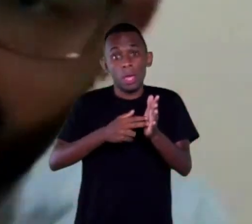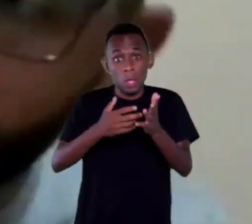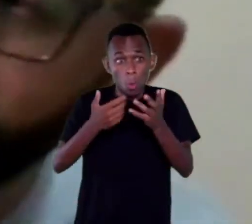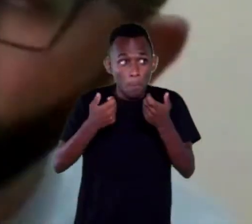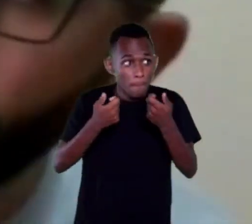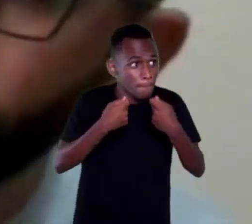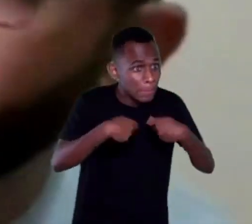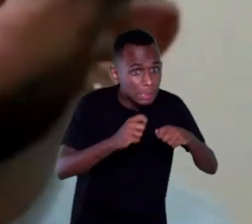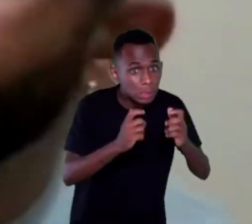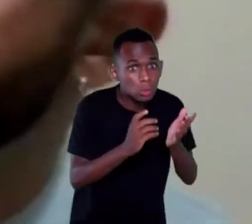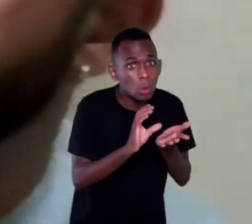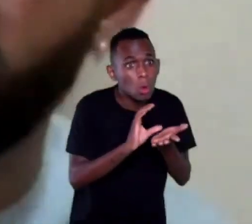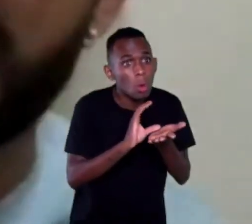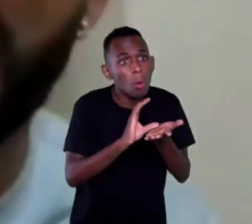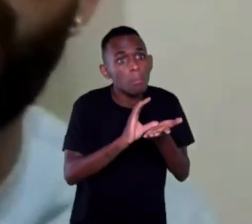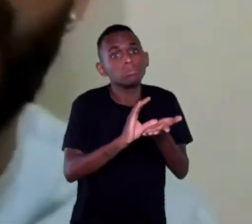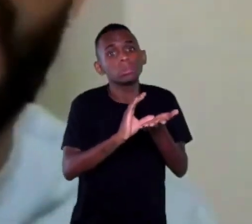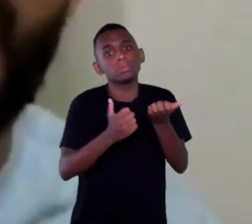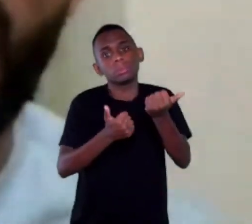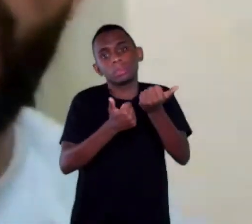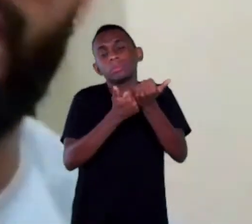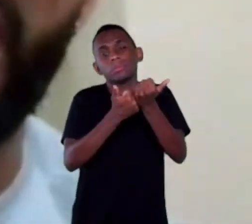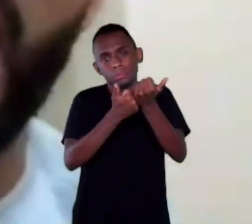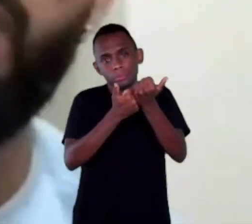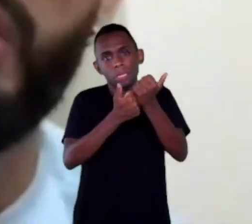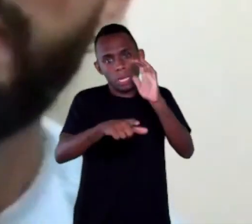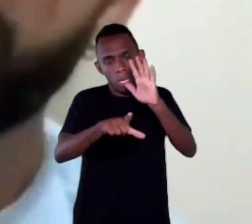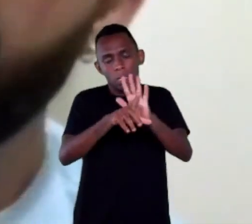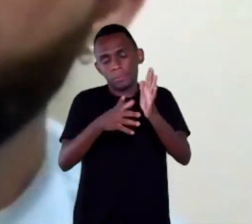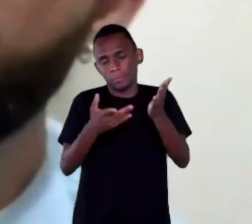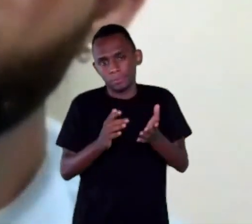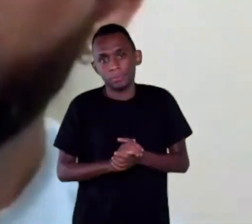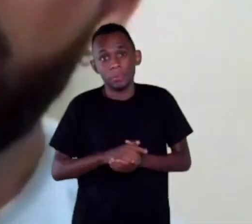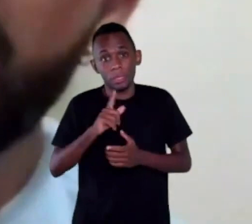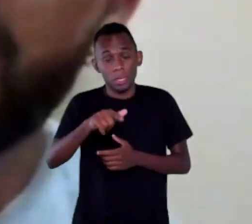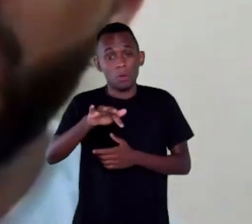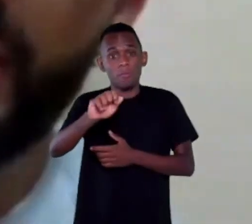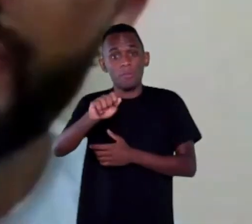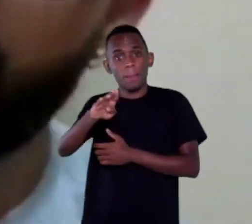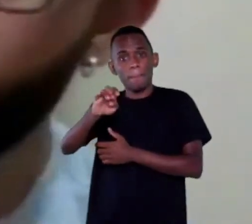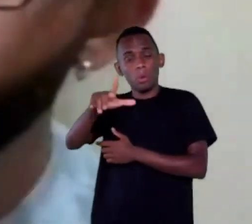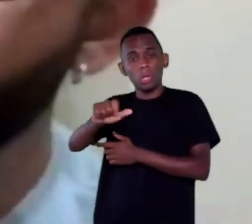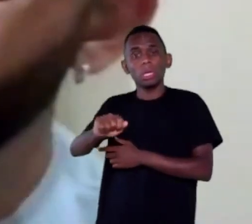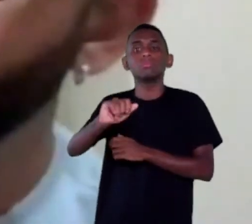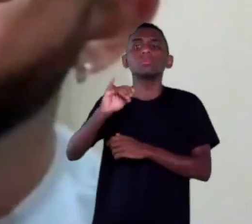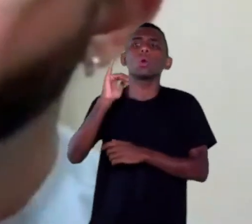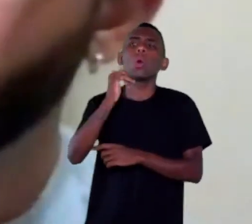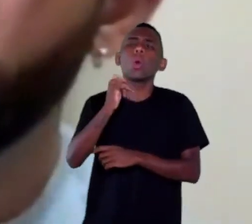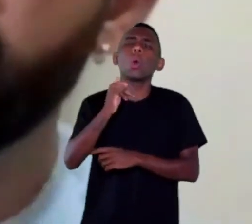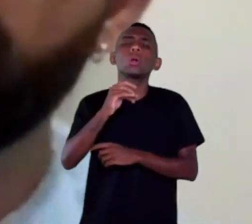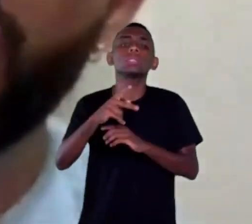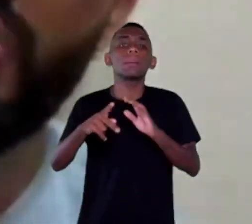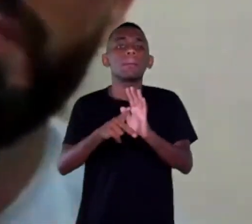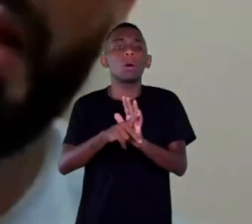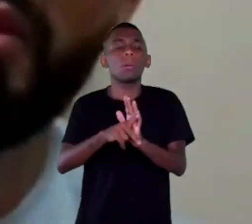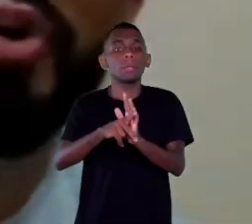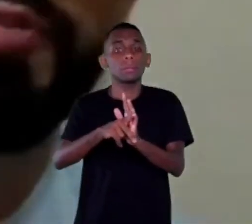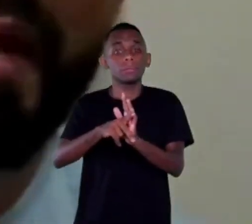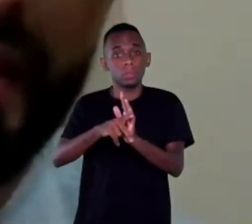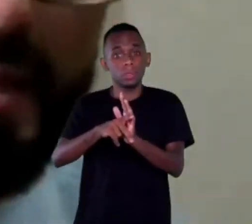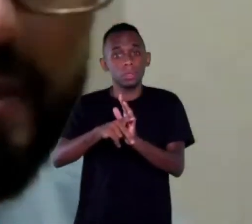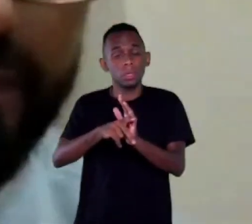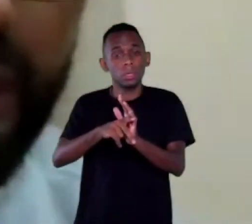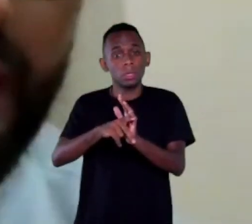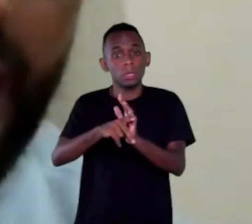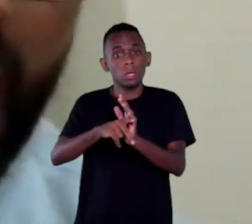patrocinador para ele, né? Está na fase de captação. É uma fábula onde conta a história de um balão que foge aos padrões